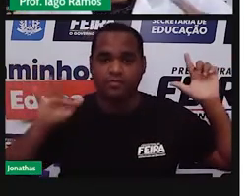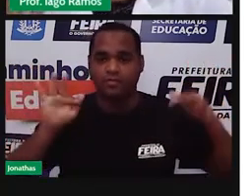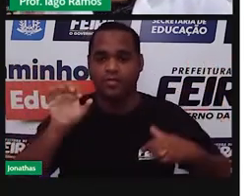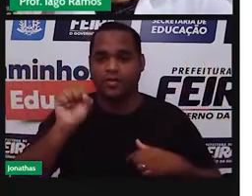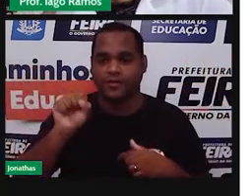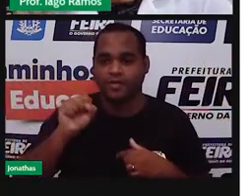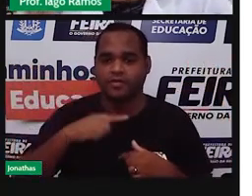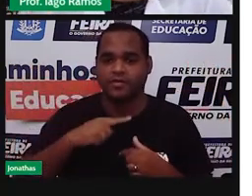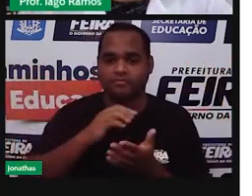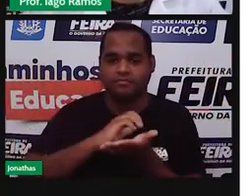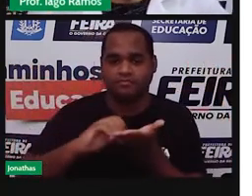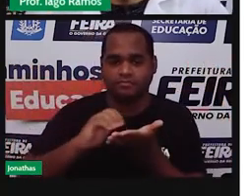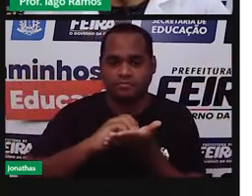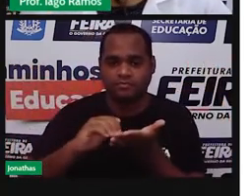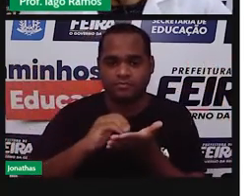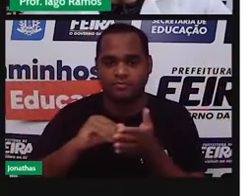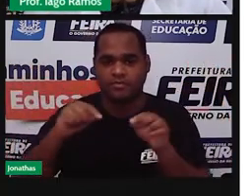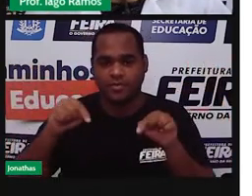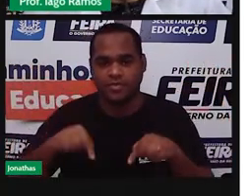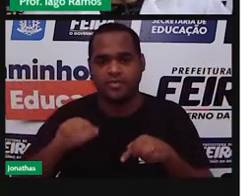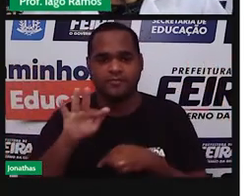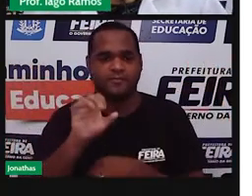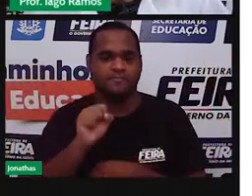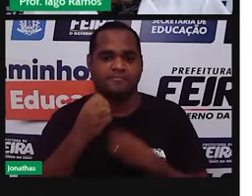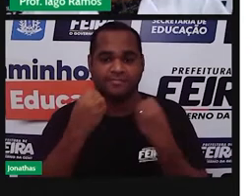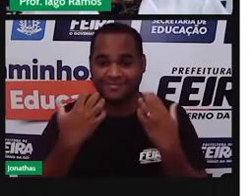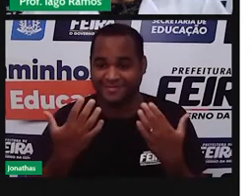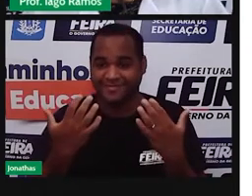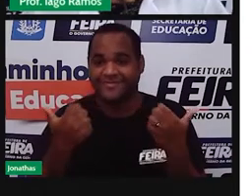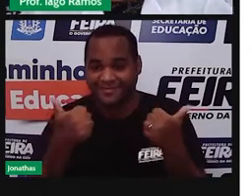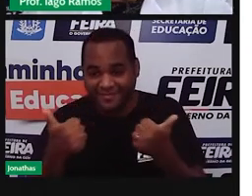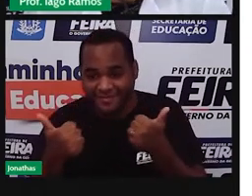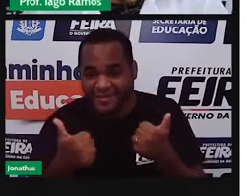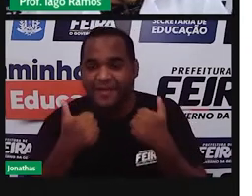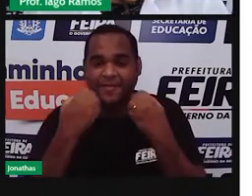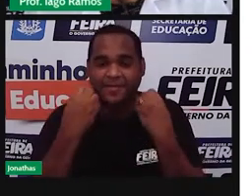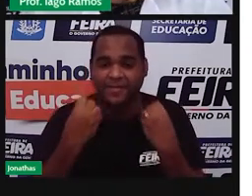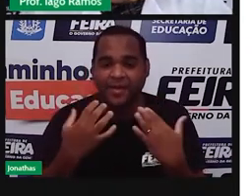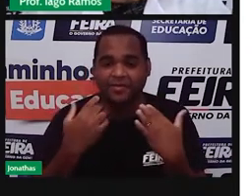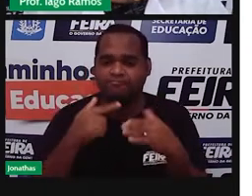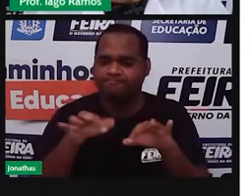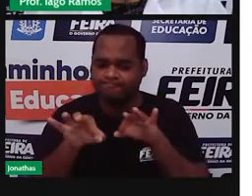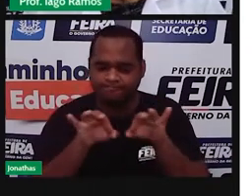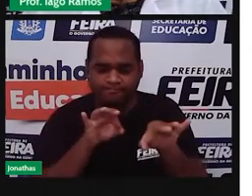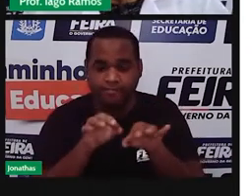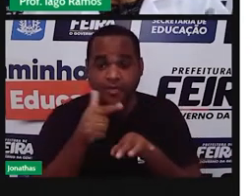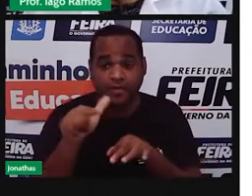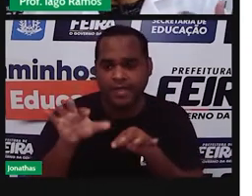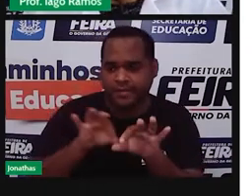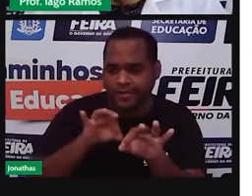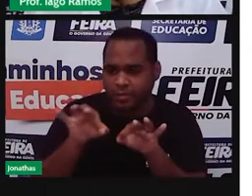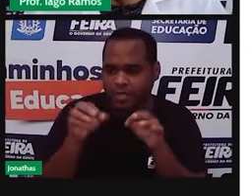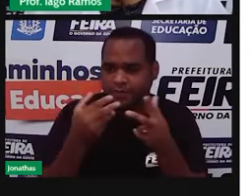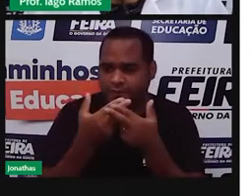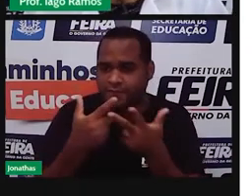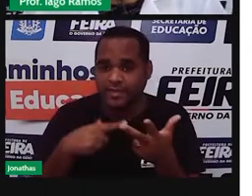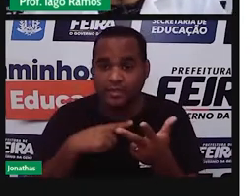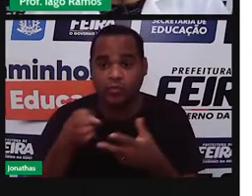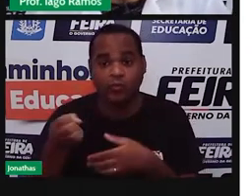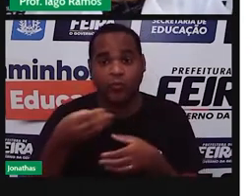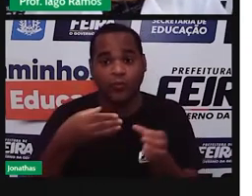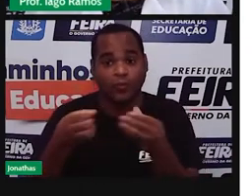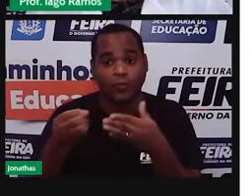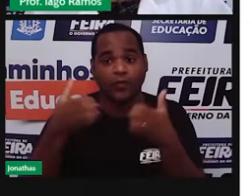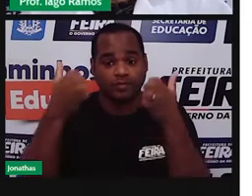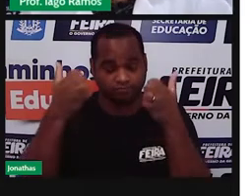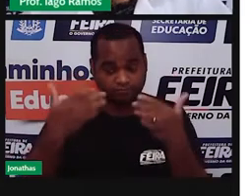Municipal de Educação de Feira de Santana. Valeu! Bom, preparado, preparada para essa nossa nova aula.